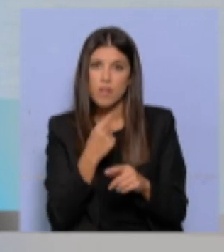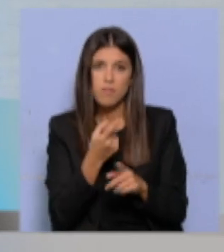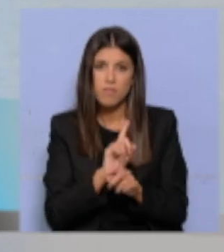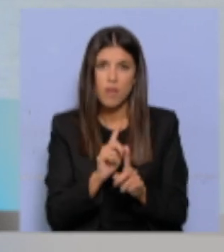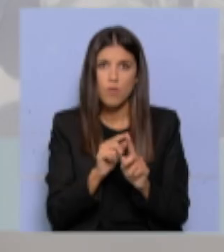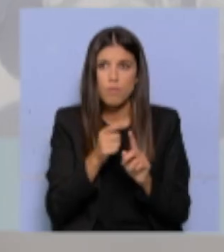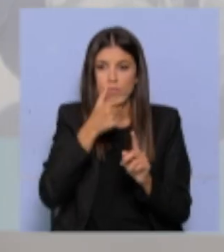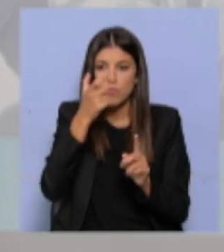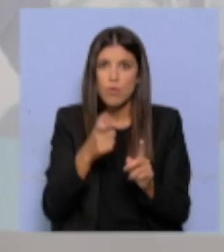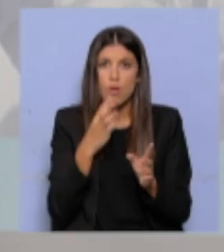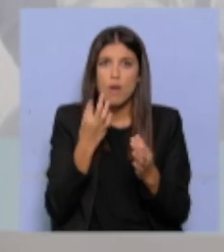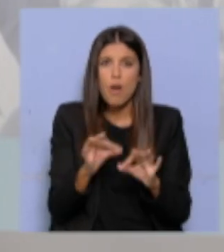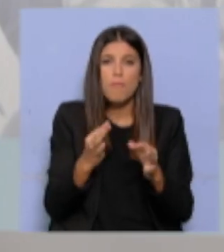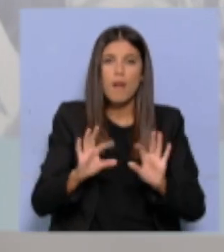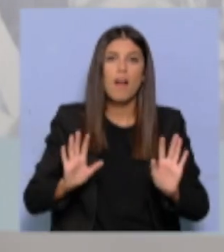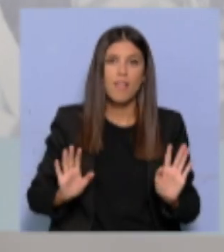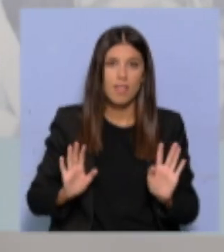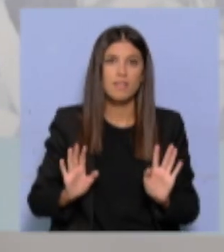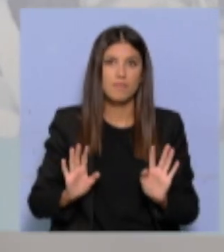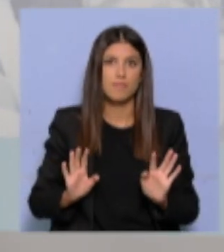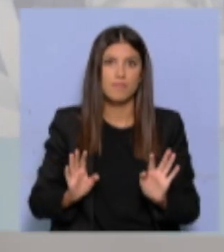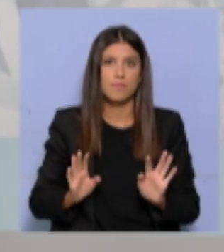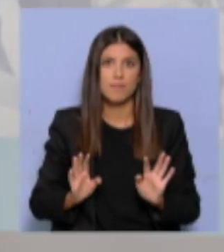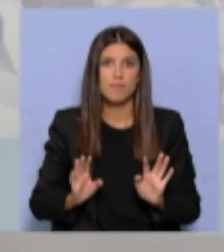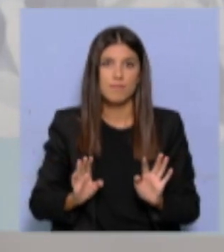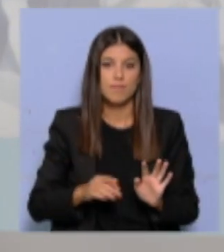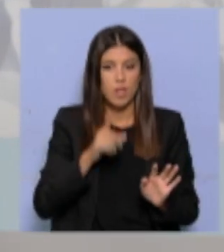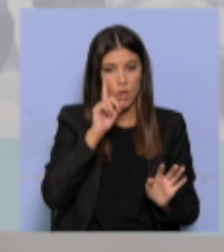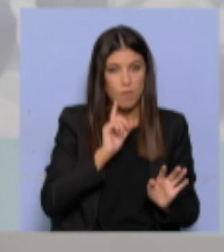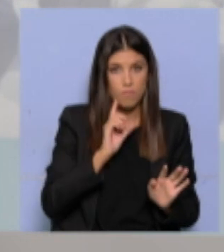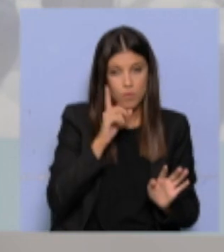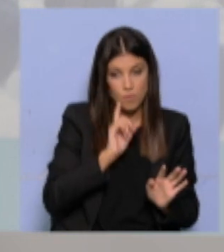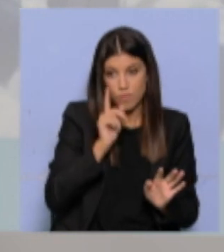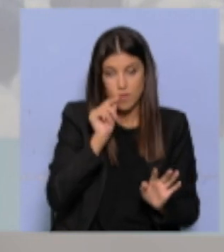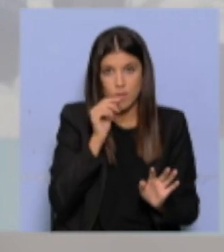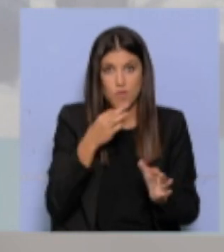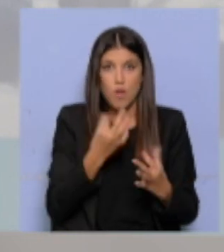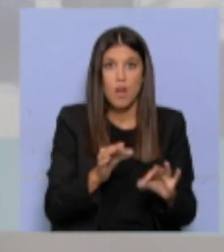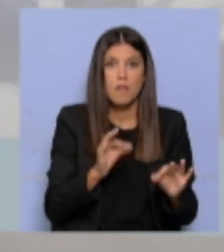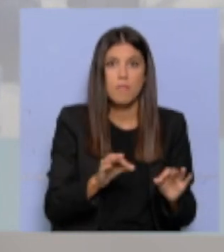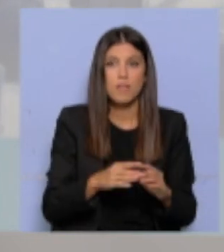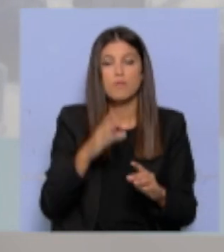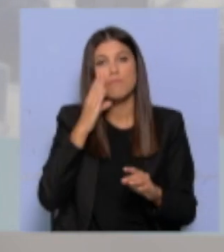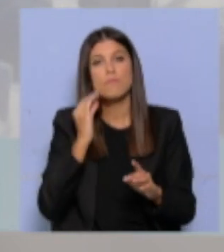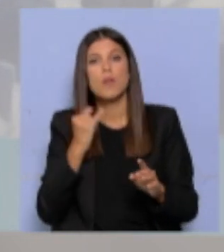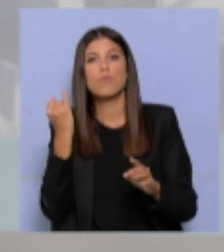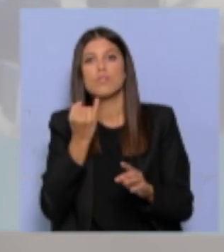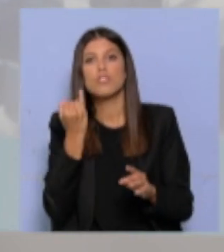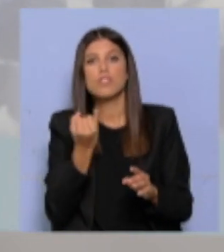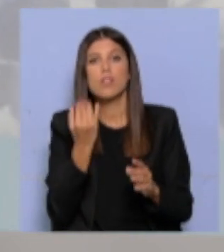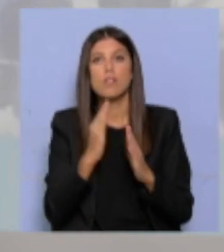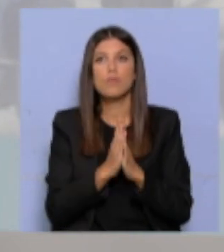missionários, leigos e leigas, naturalmente. Portanto, eu penso que os institutos, a forma como os